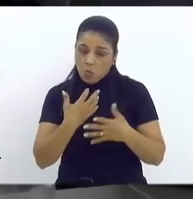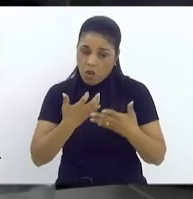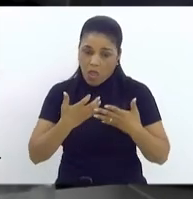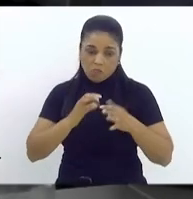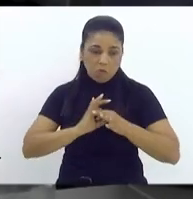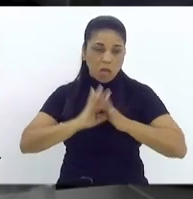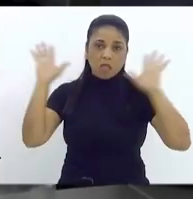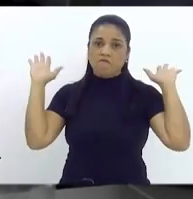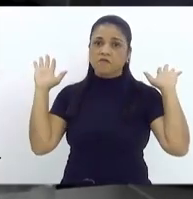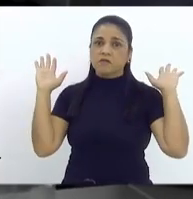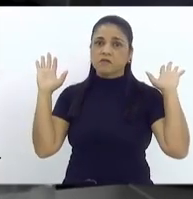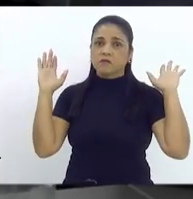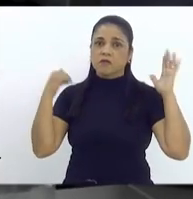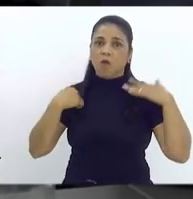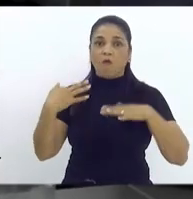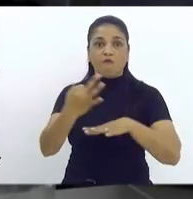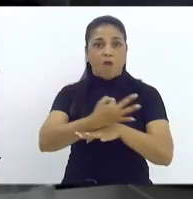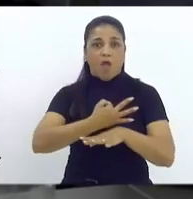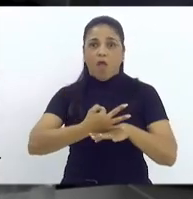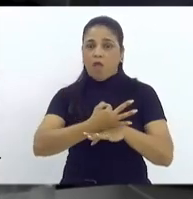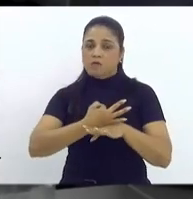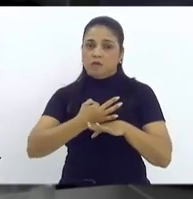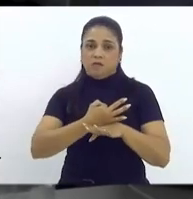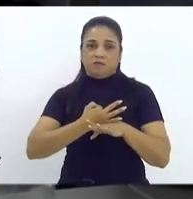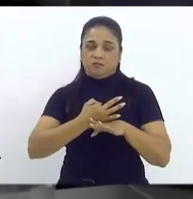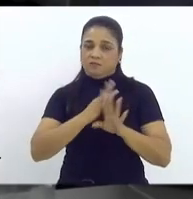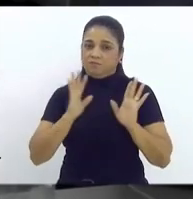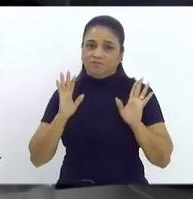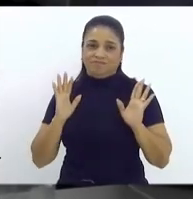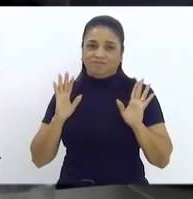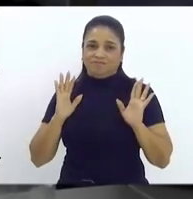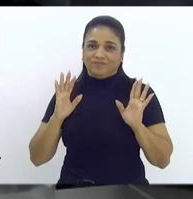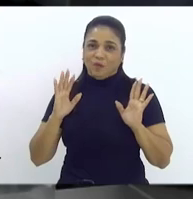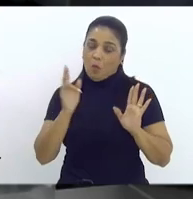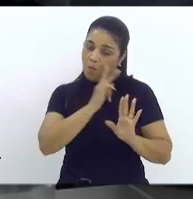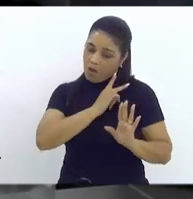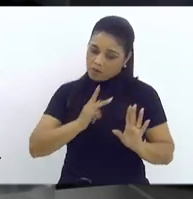quero. Eu estou de férias. Então, entendeu,